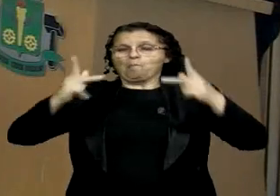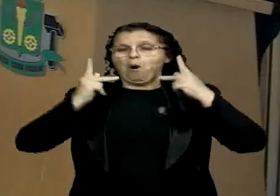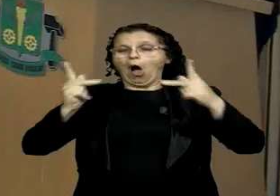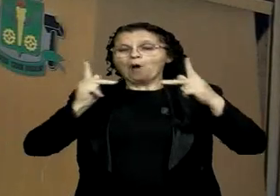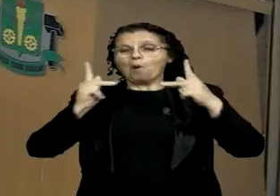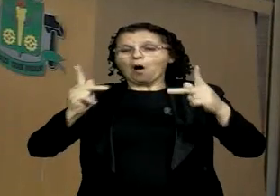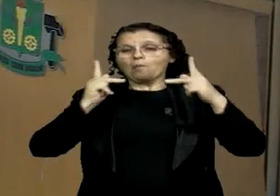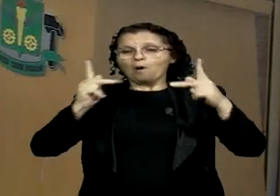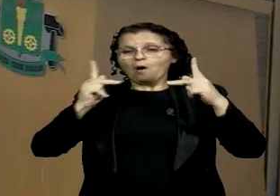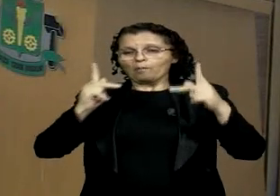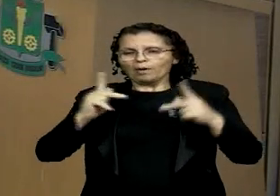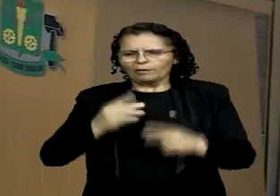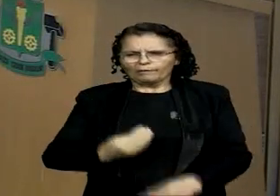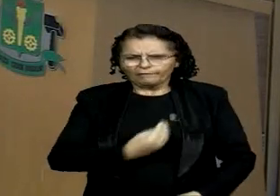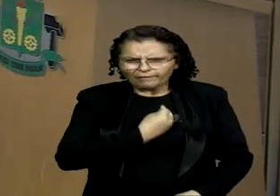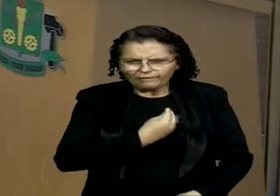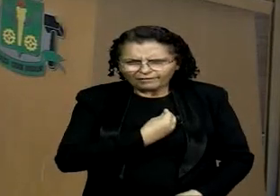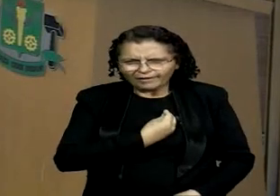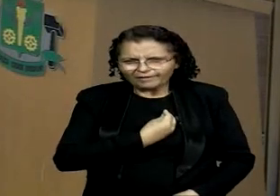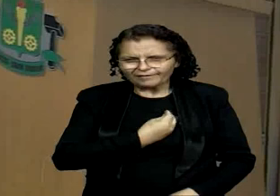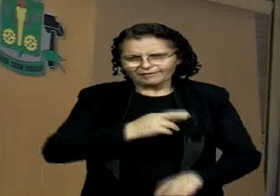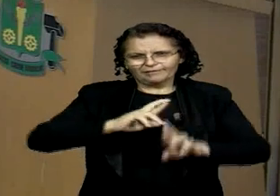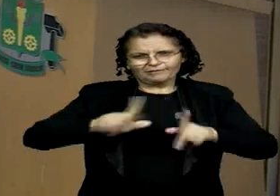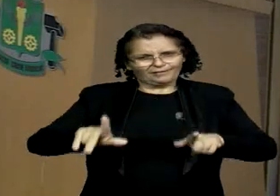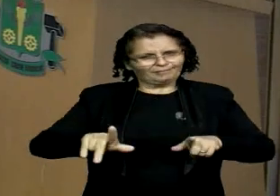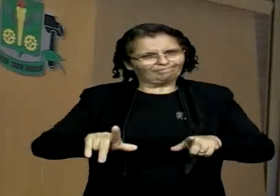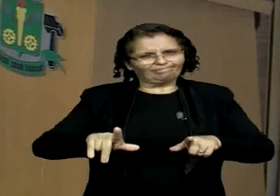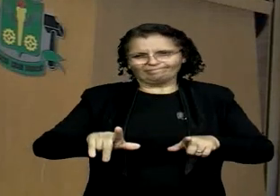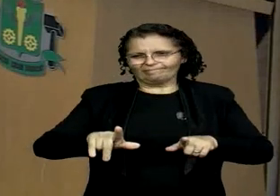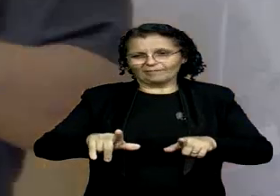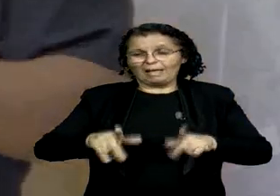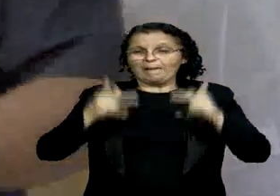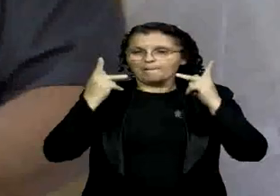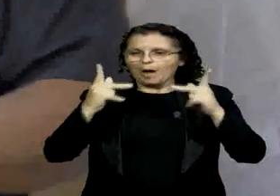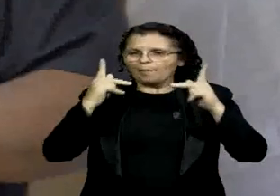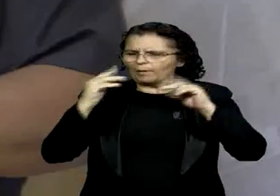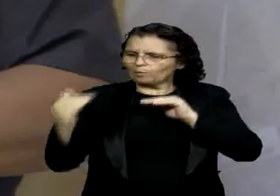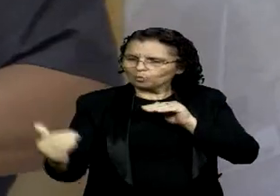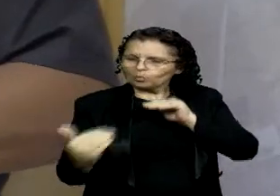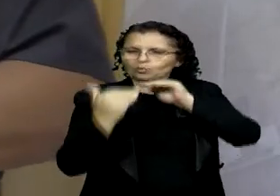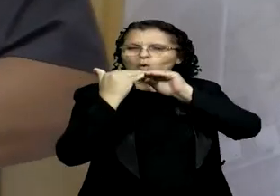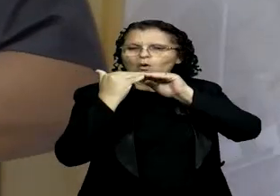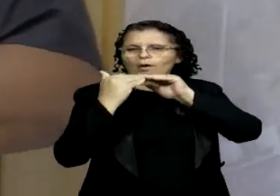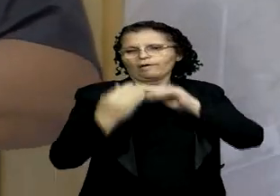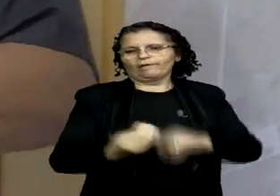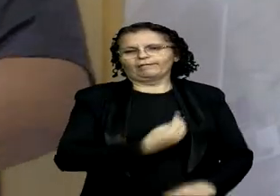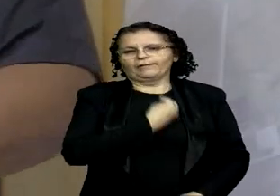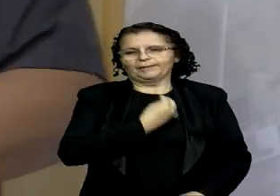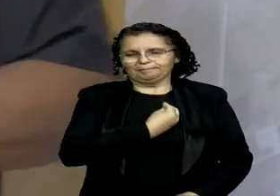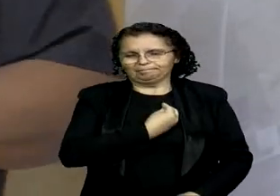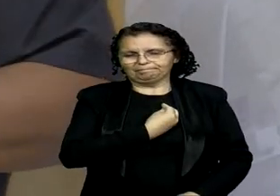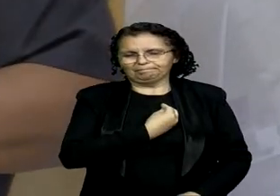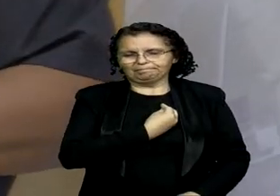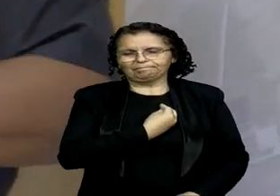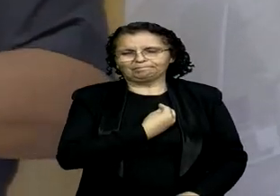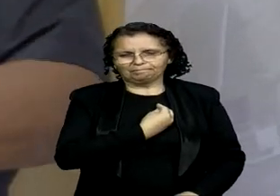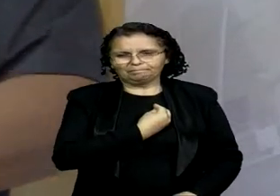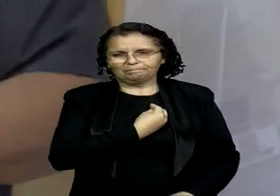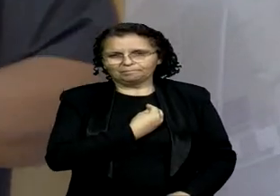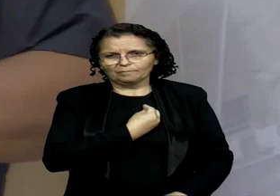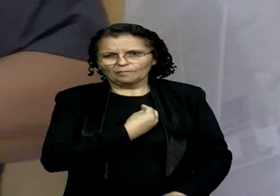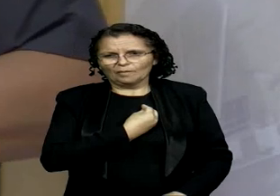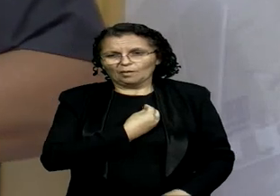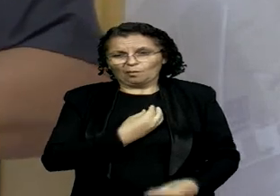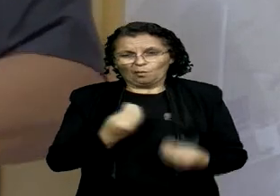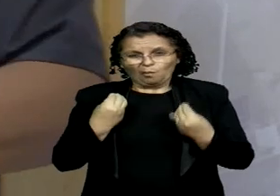é fácil. É muito fácil. Então, quando chega esse ponto de a pessoa acusar uma